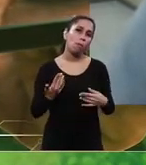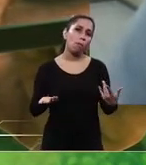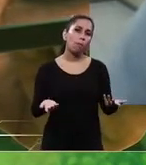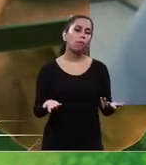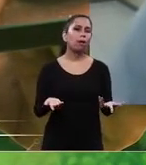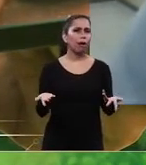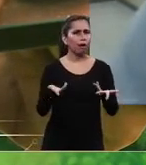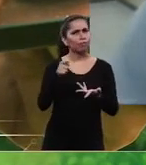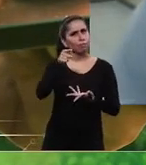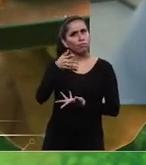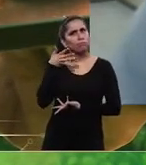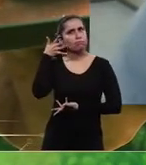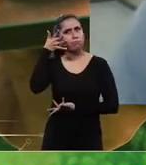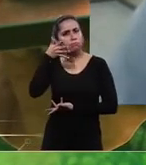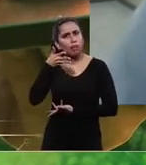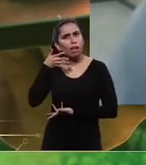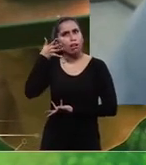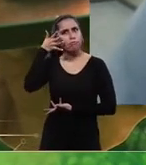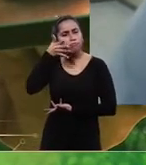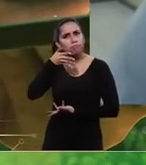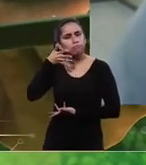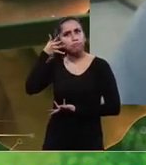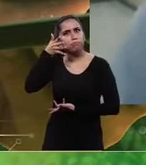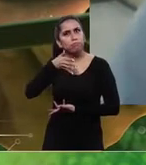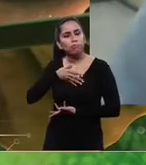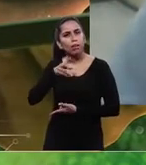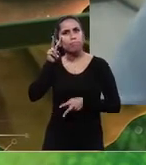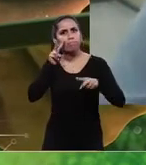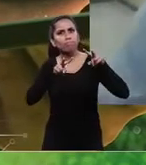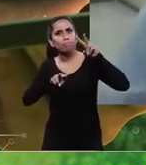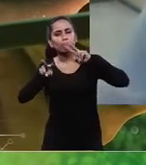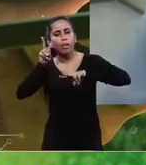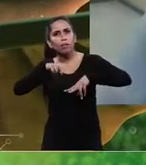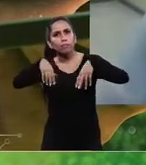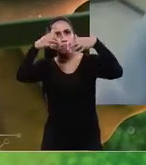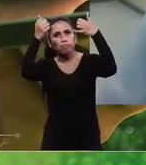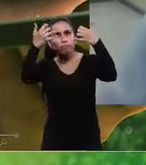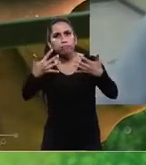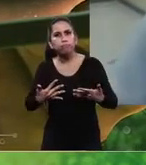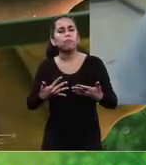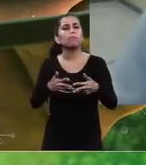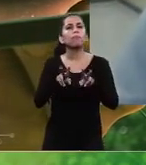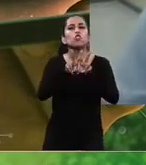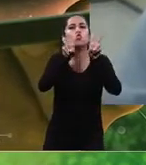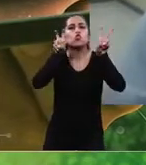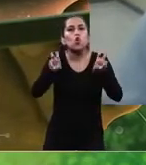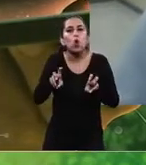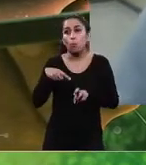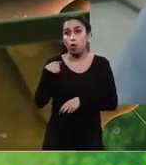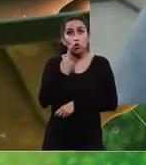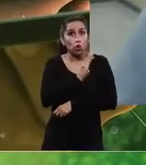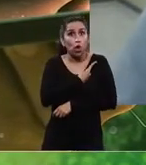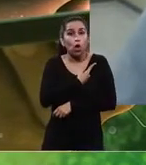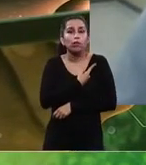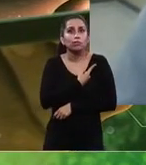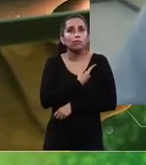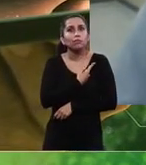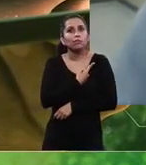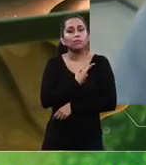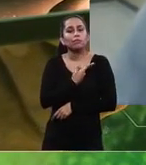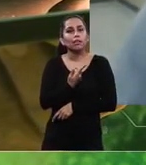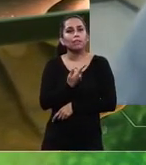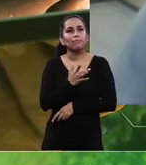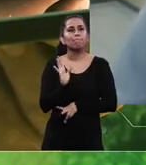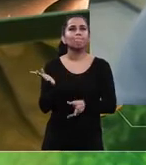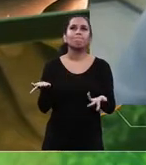essa aula aqui do Nelson sobre a nossa situação e